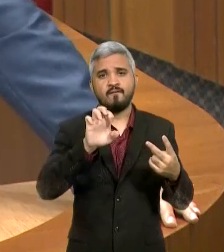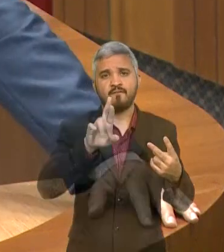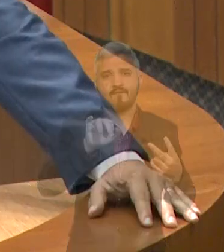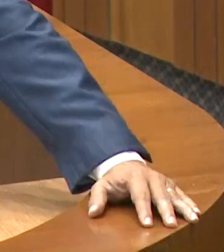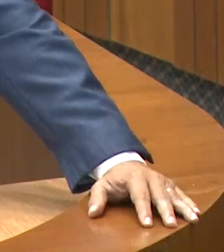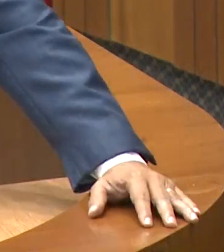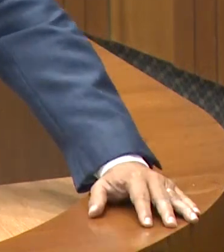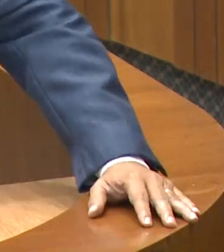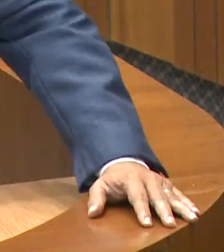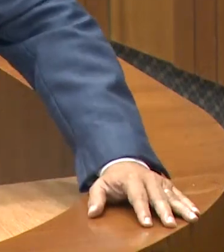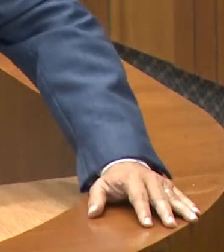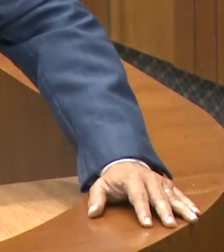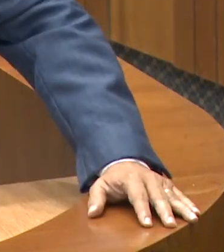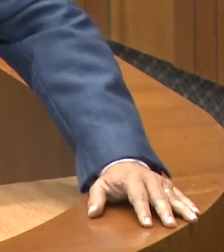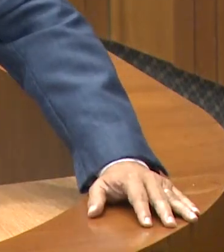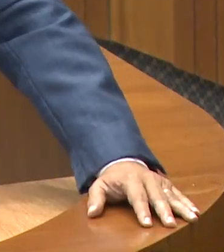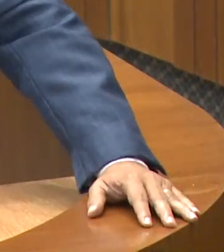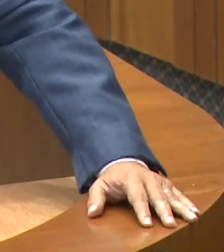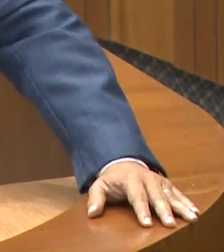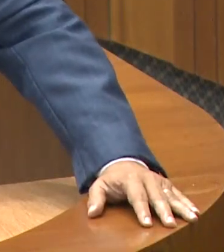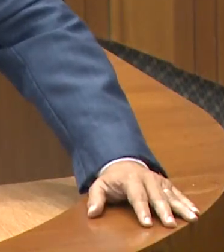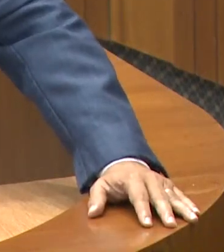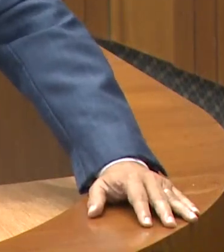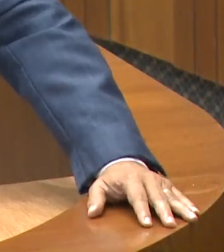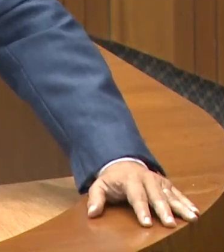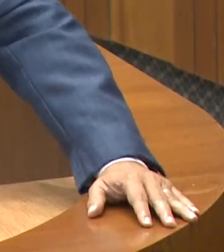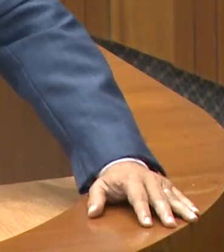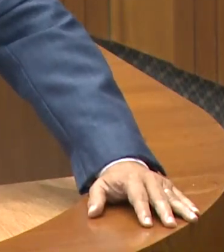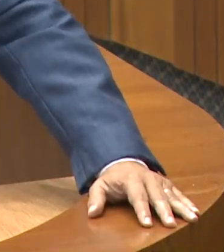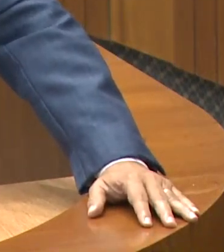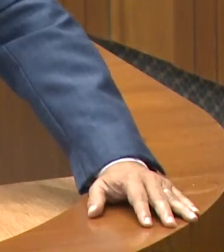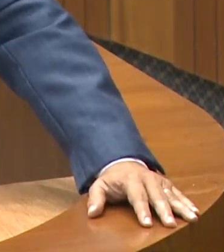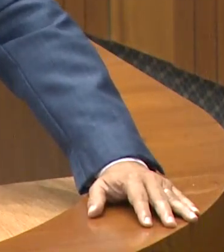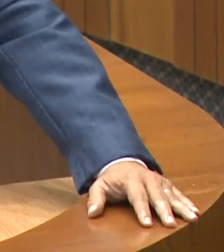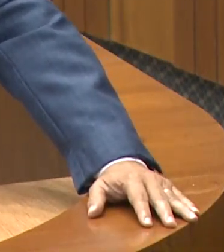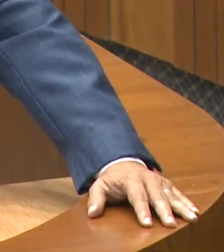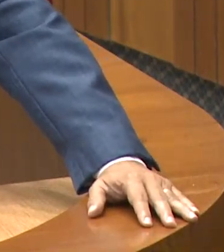deputada Solange, que estiveram conosco